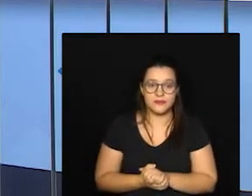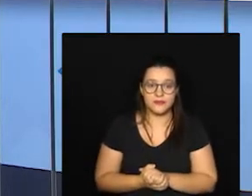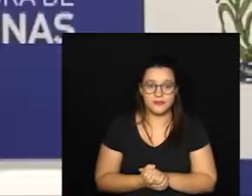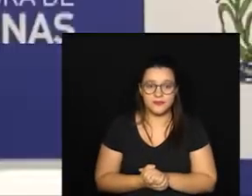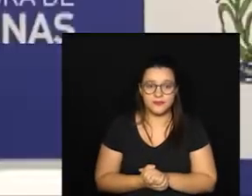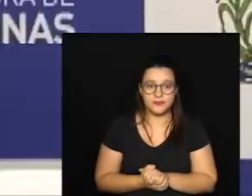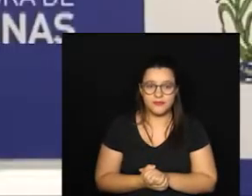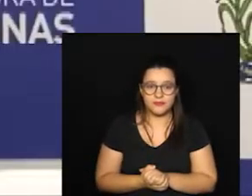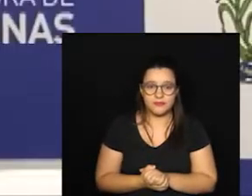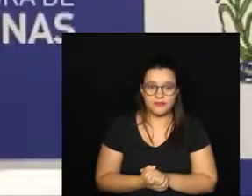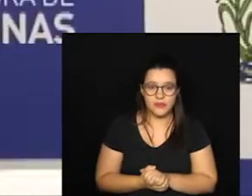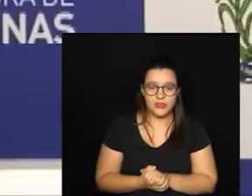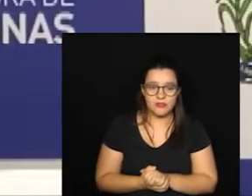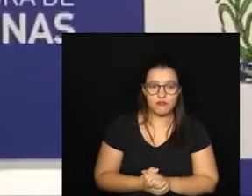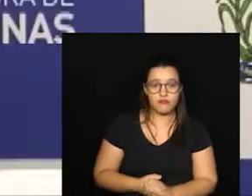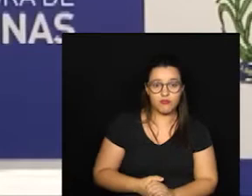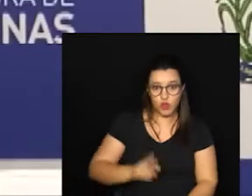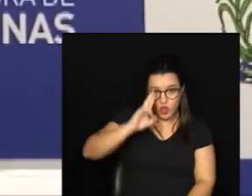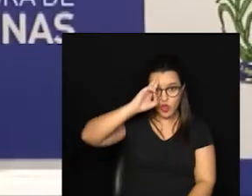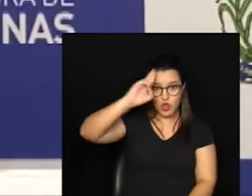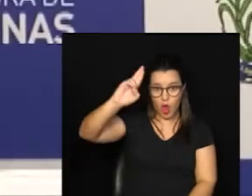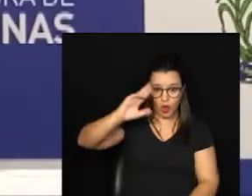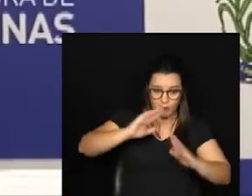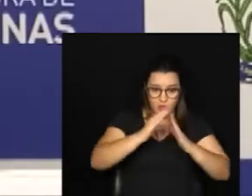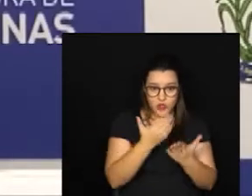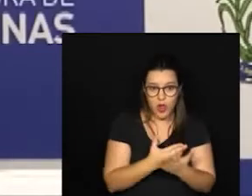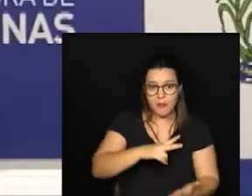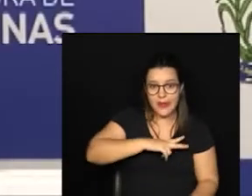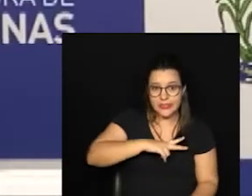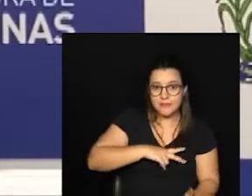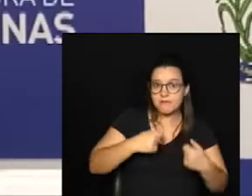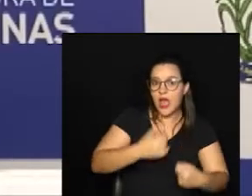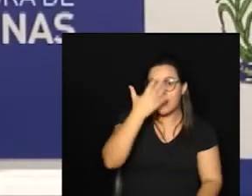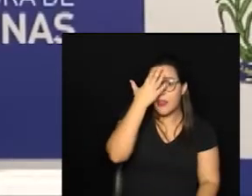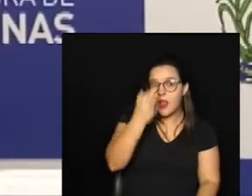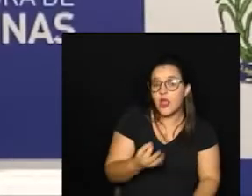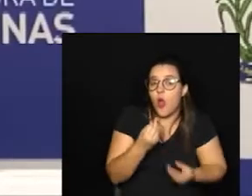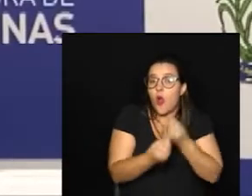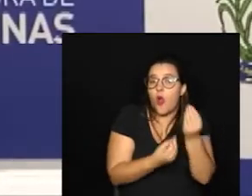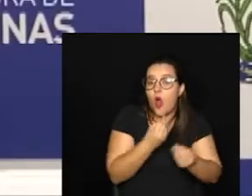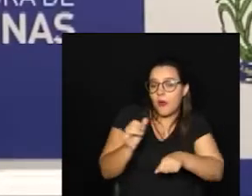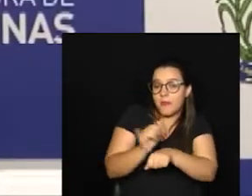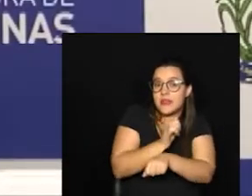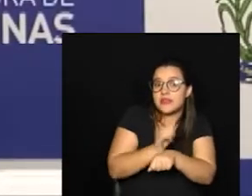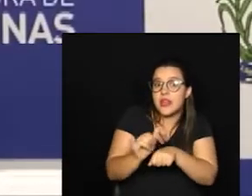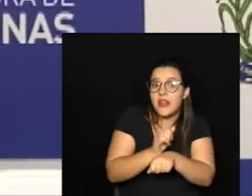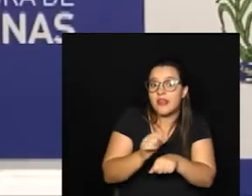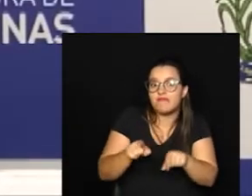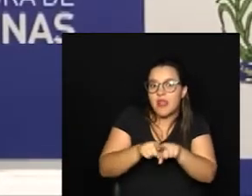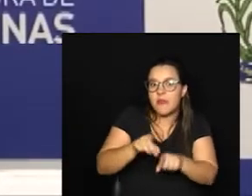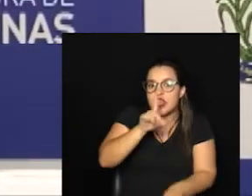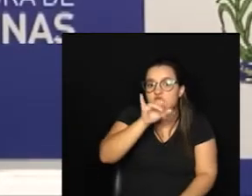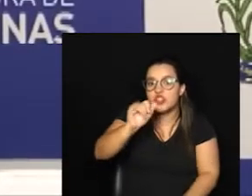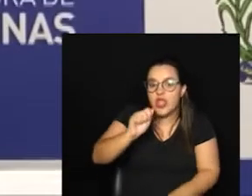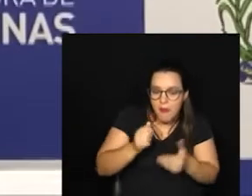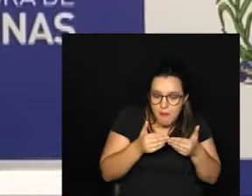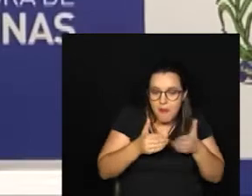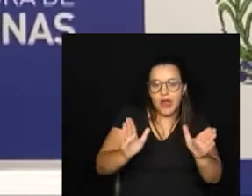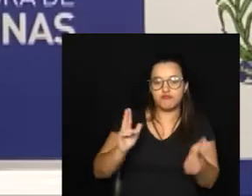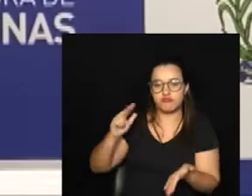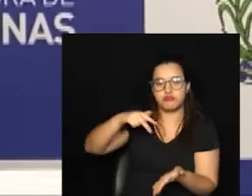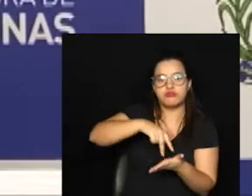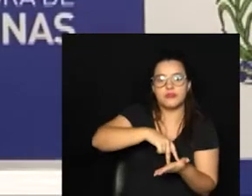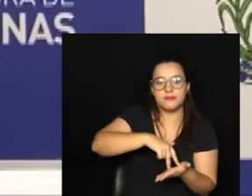O dono da escola vai decidir de que forma vai fazer e a data, né? A